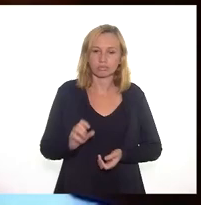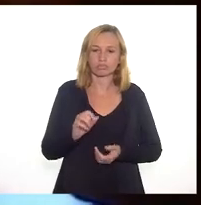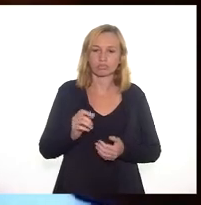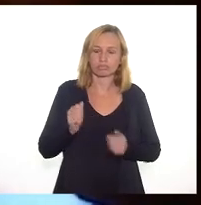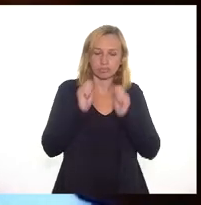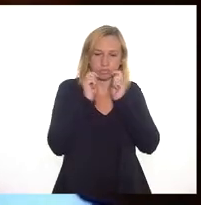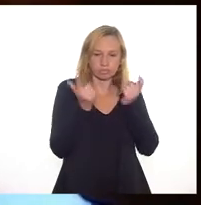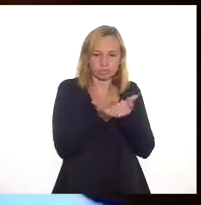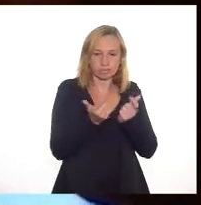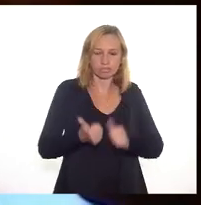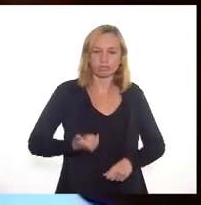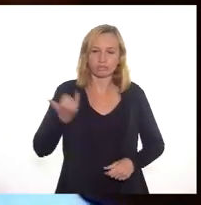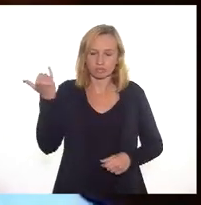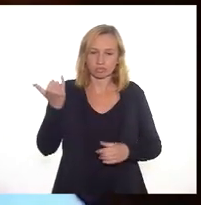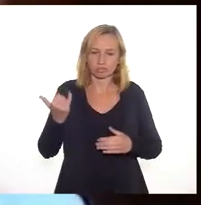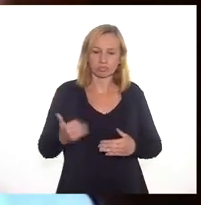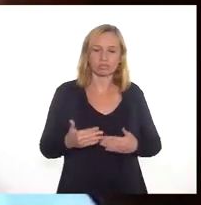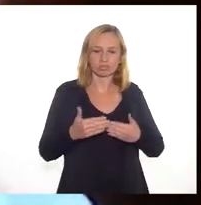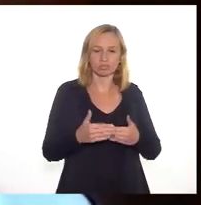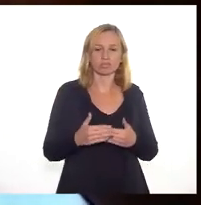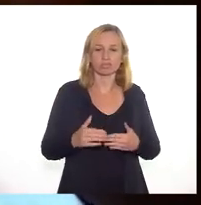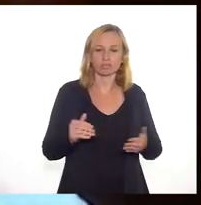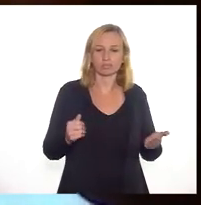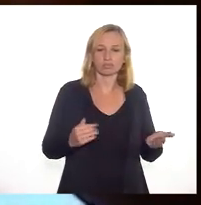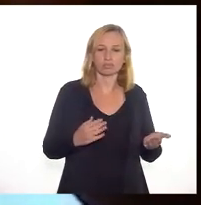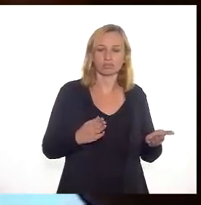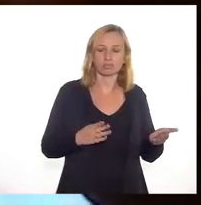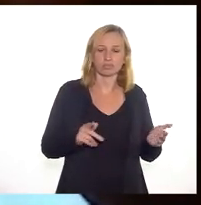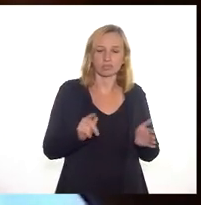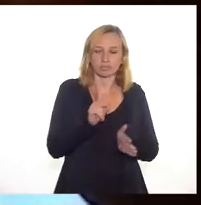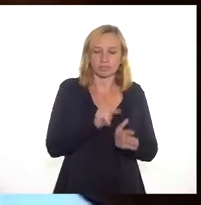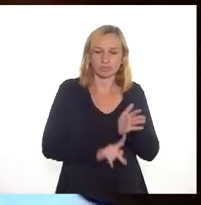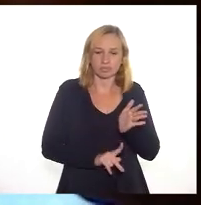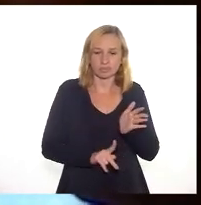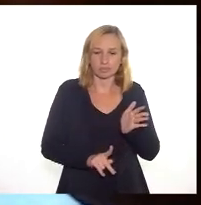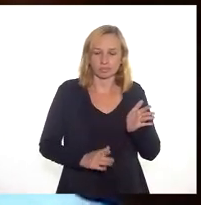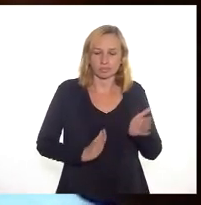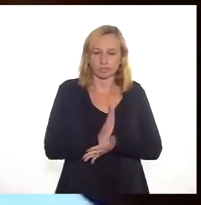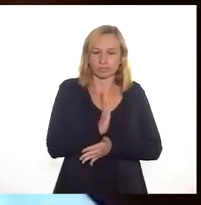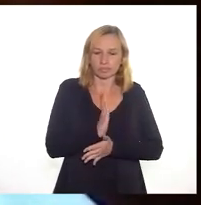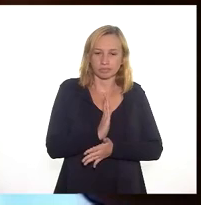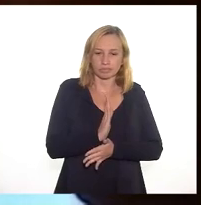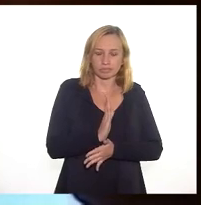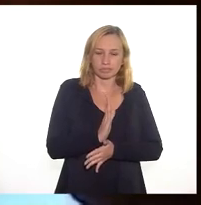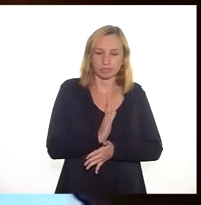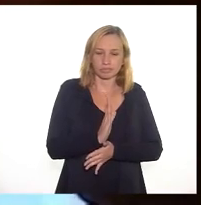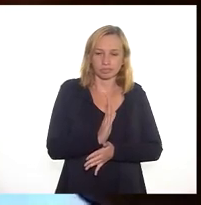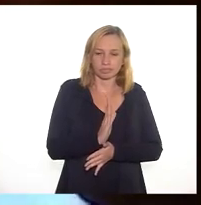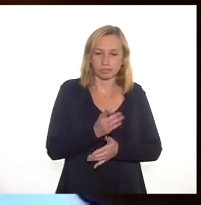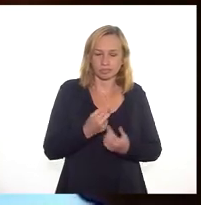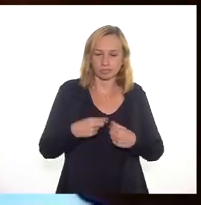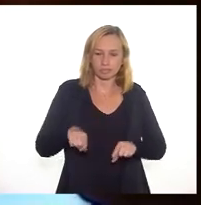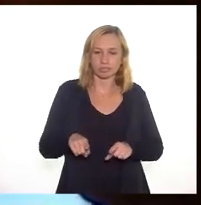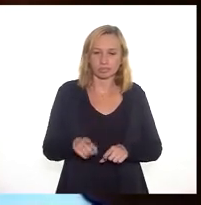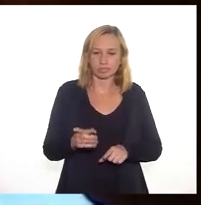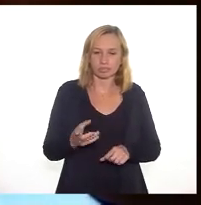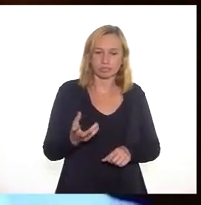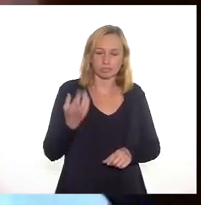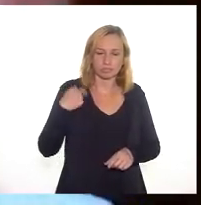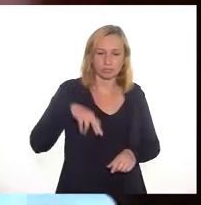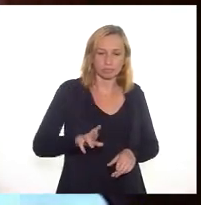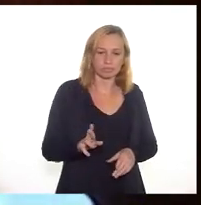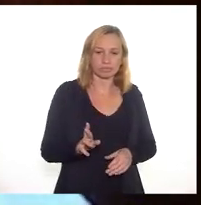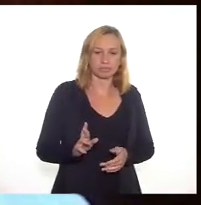importante recentemente quando aprovou sobre esta matéria um projeto também que cria mecanismos para enfrentar a intolerância religiosa